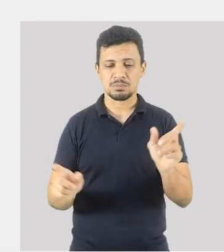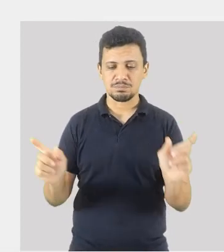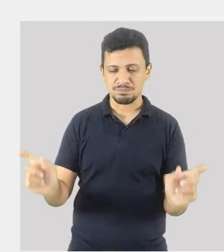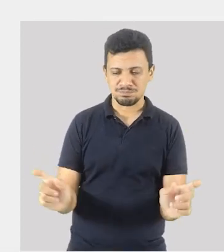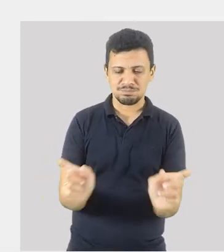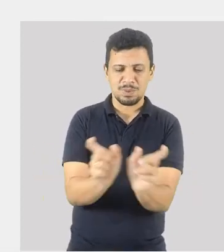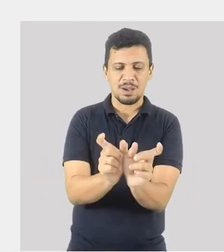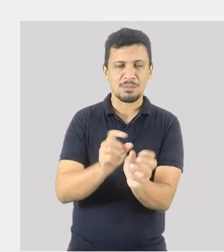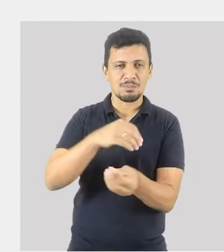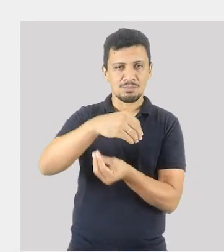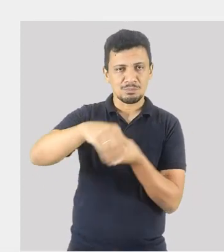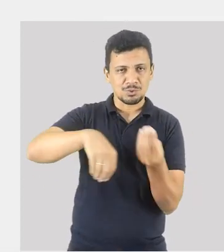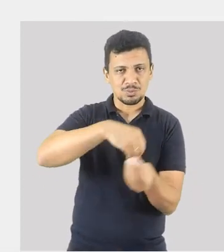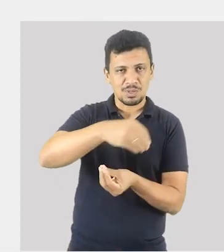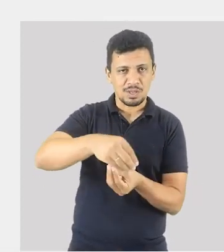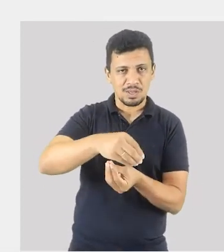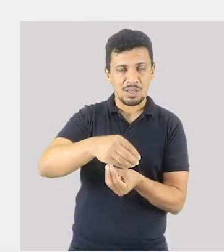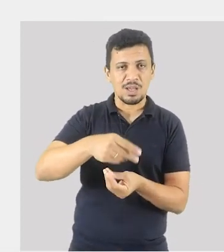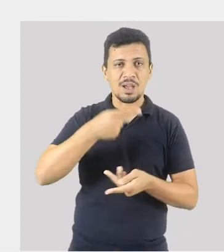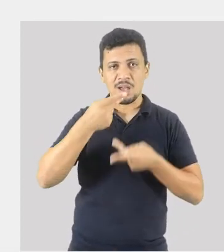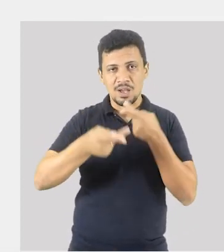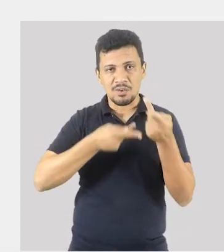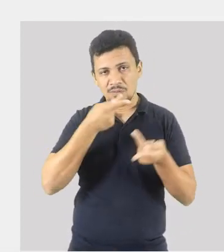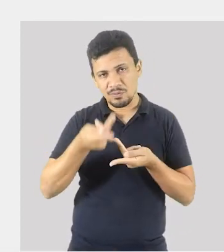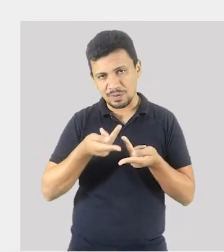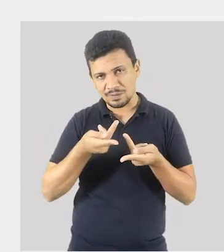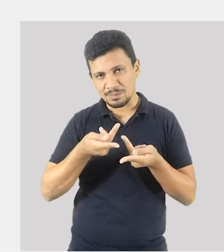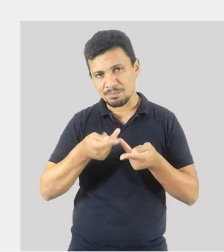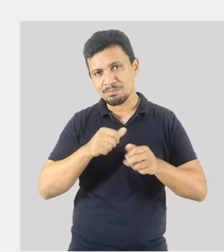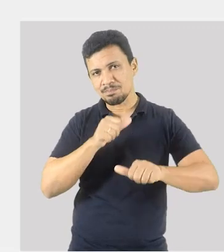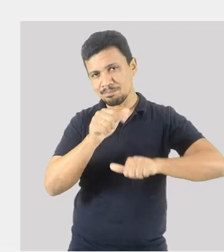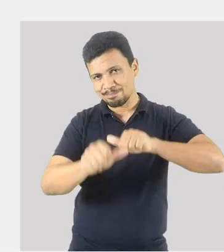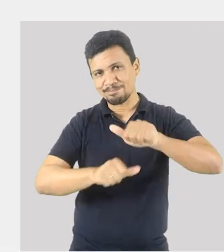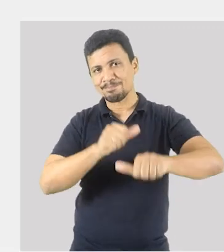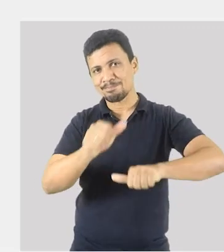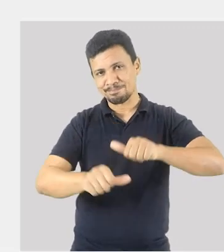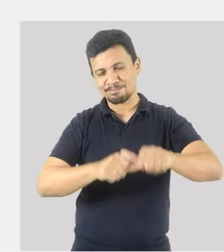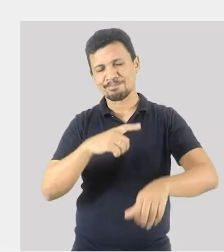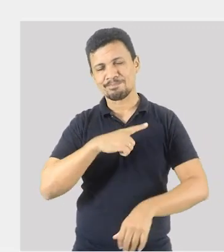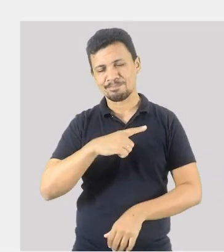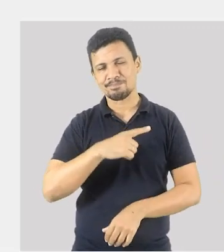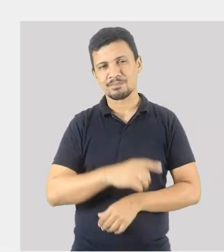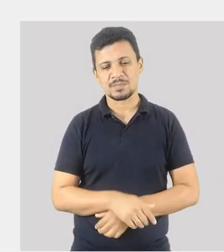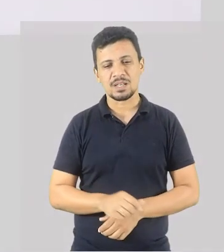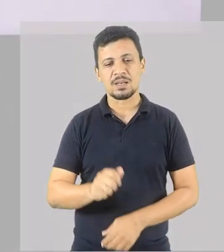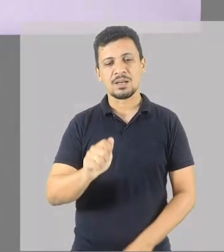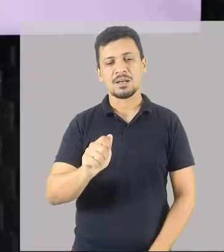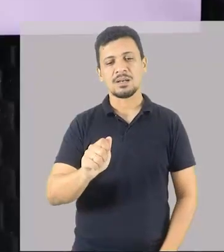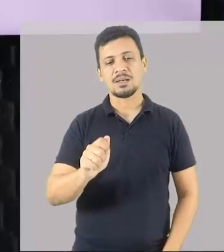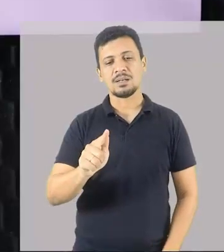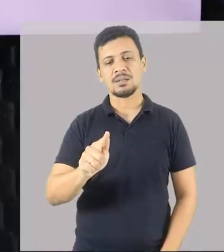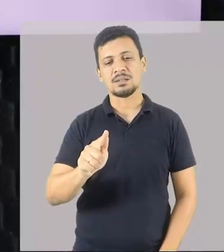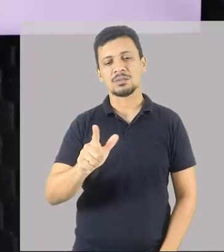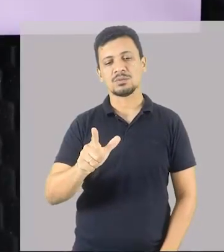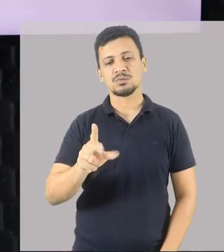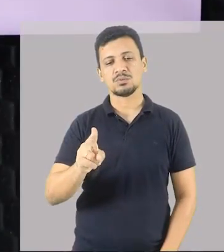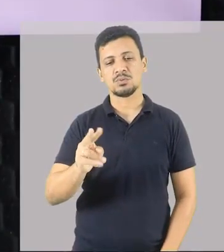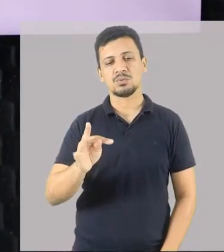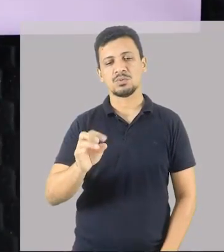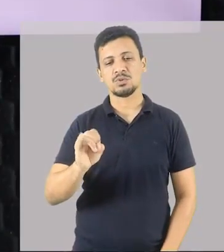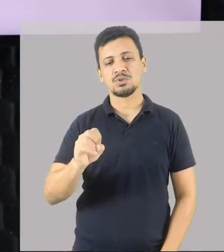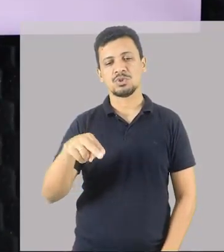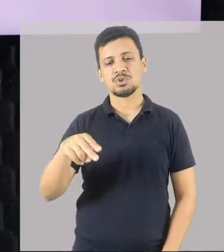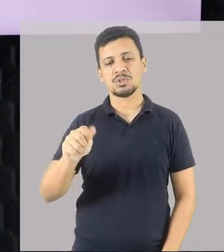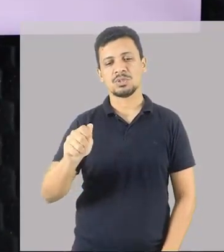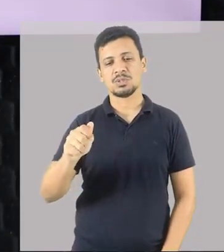a pronúncia. Quando eu altero a pronúncia, nós dizemos que é uma composição por aglutinação. O que é